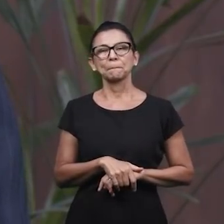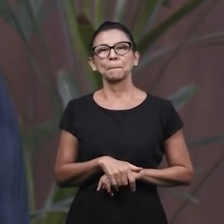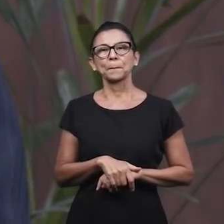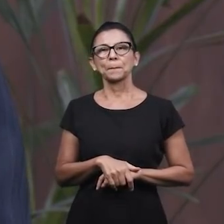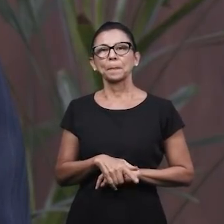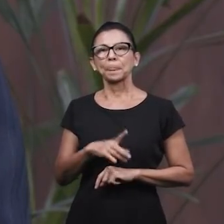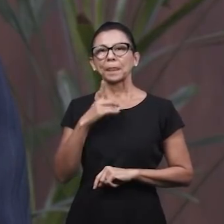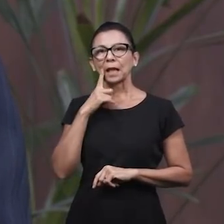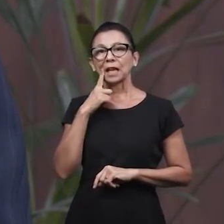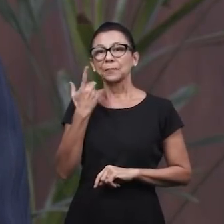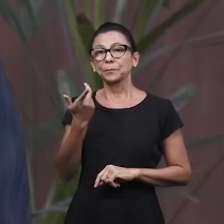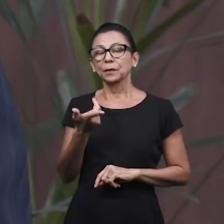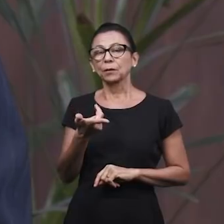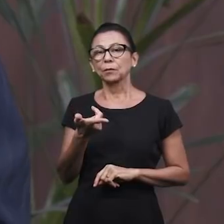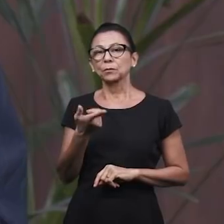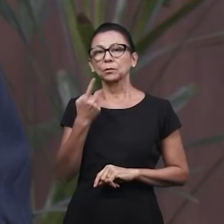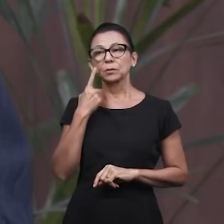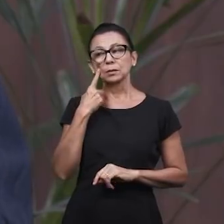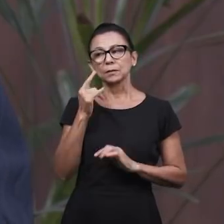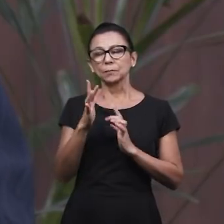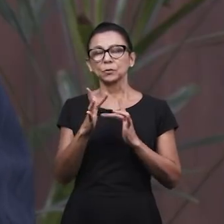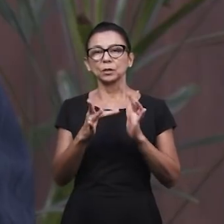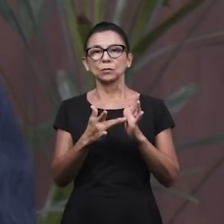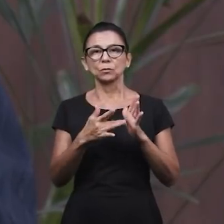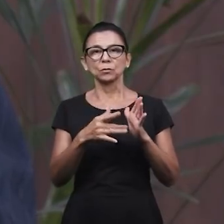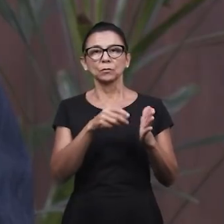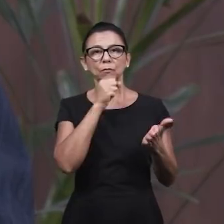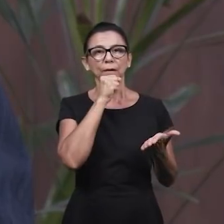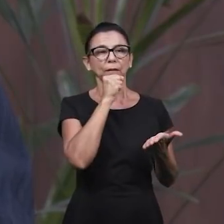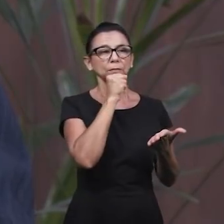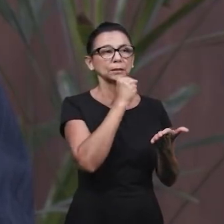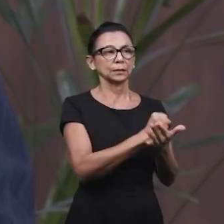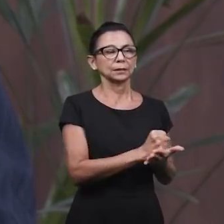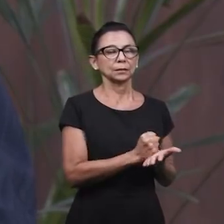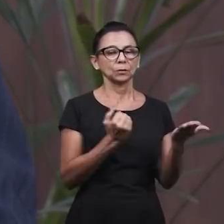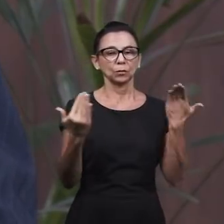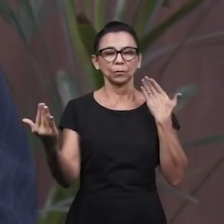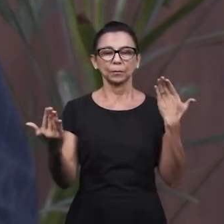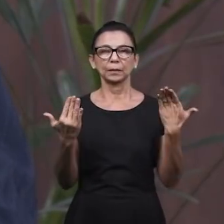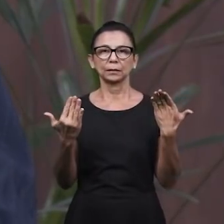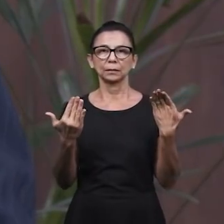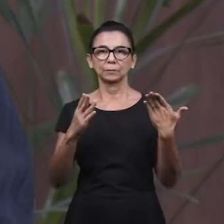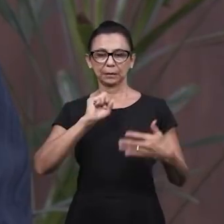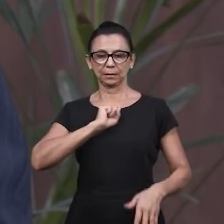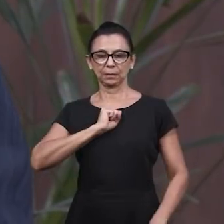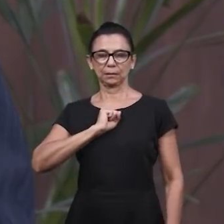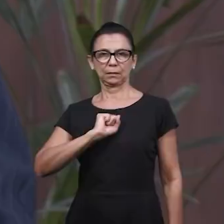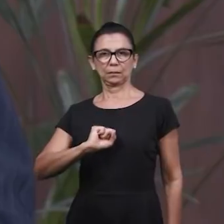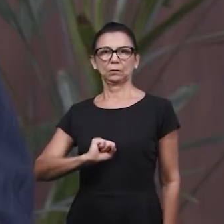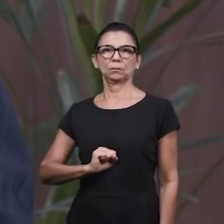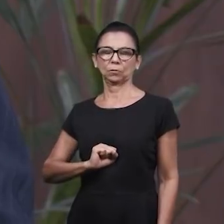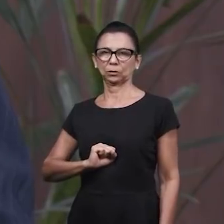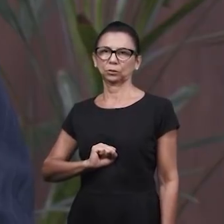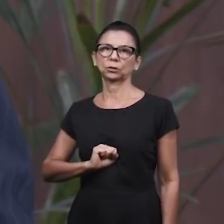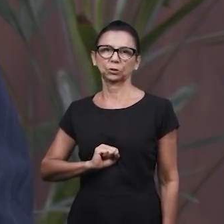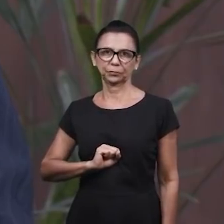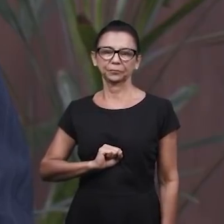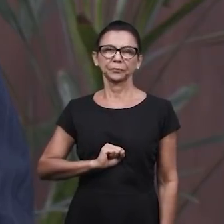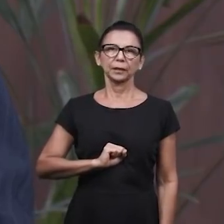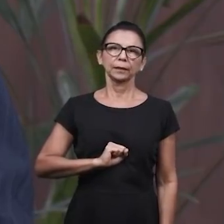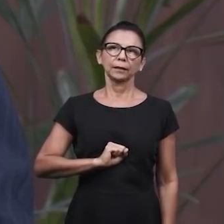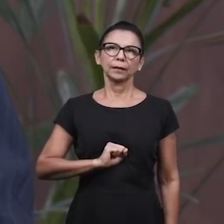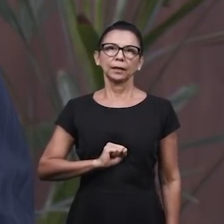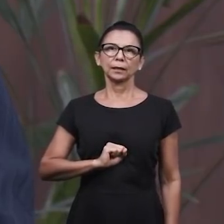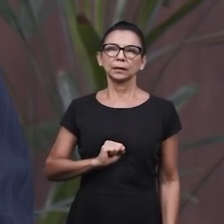na condição de sacerdote. E aí nós vamos encontrar um sacerdote que prefigura Jesus em tudo, ou seja, que